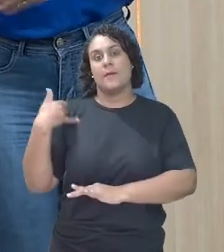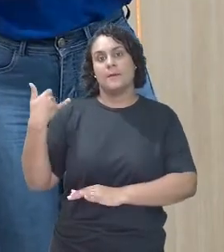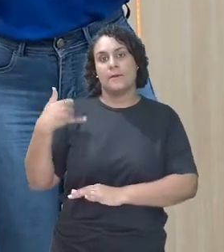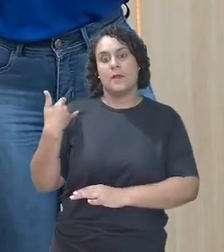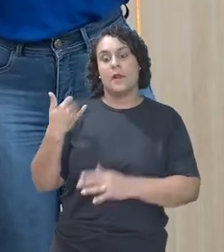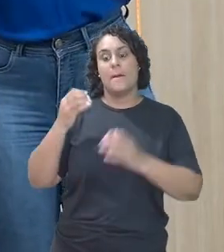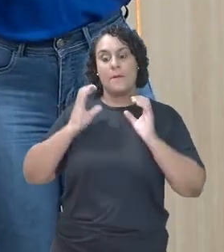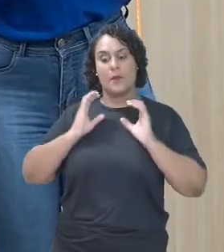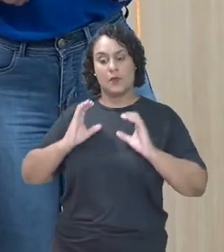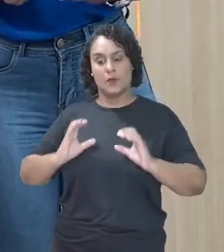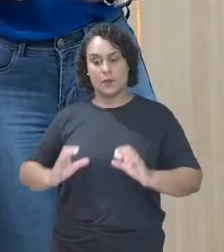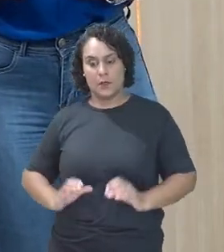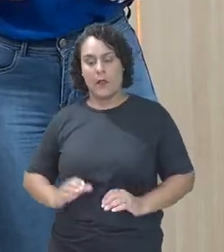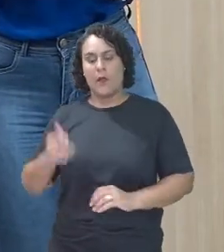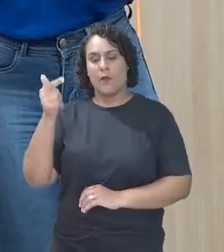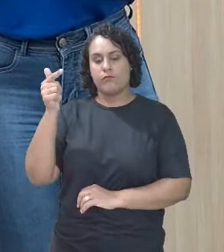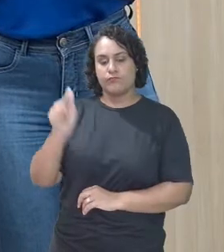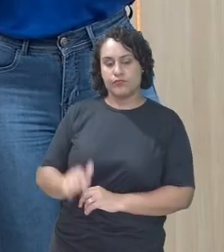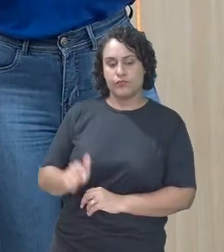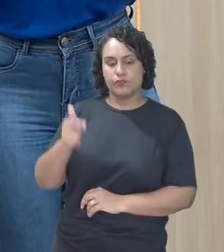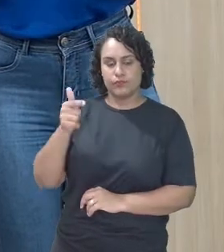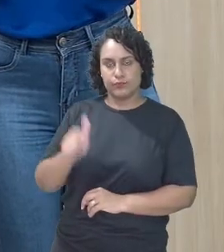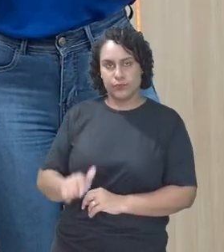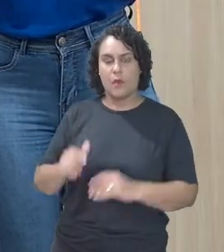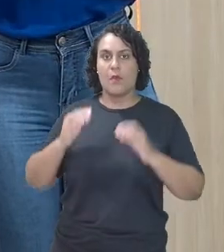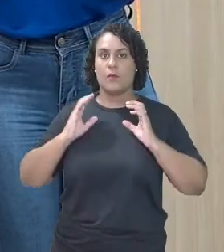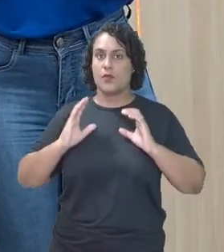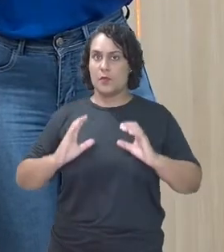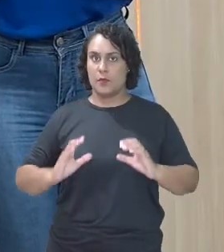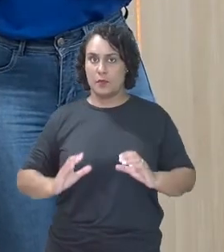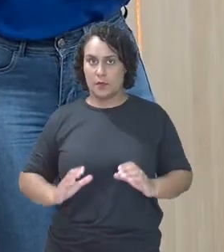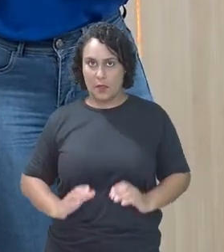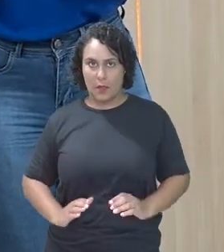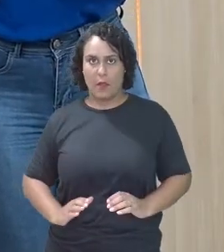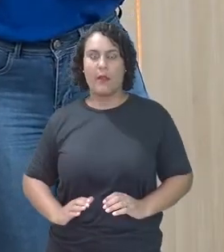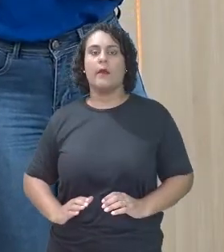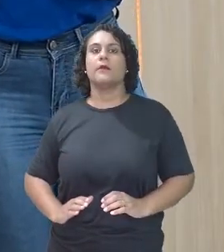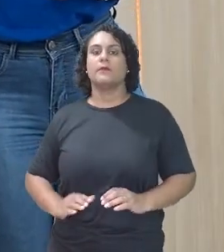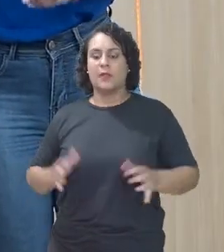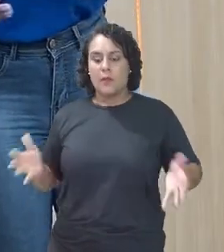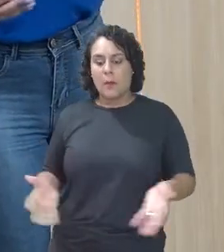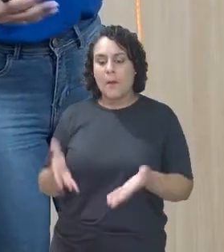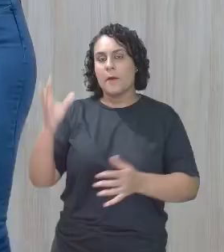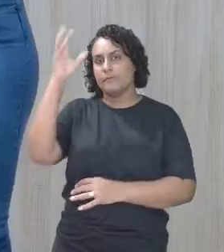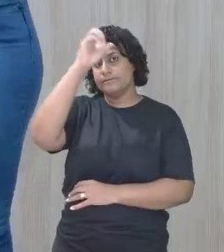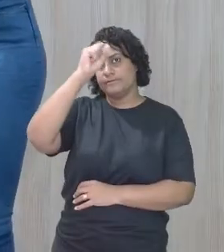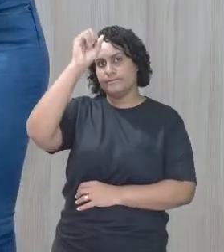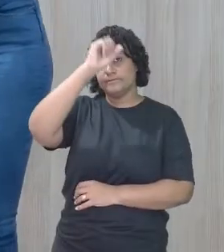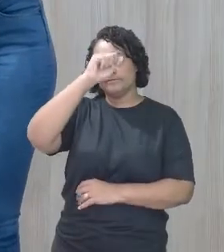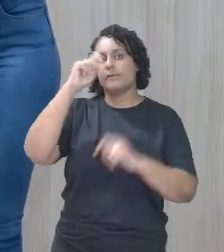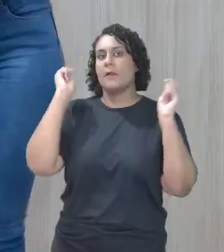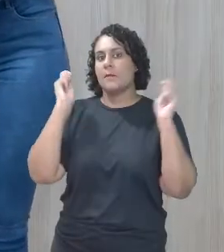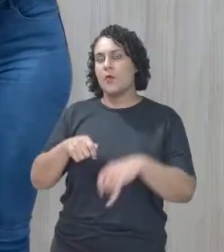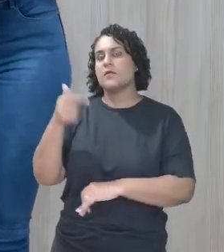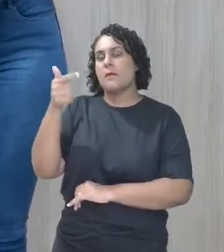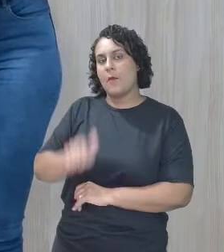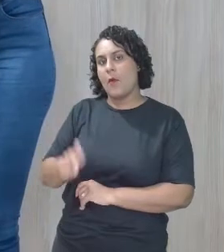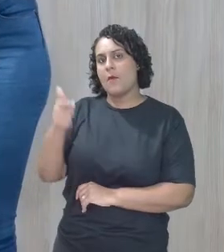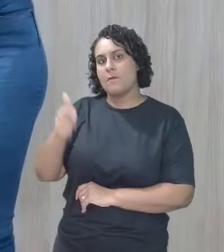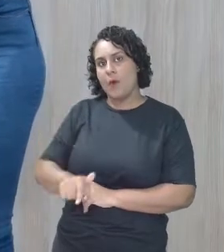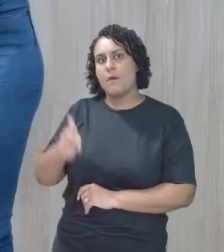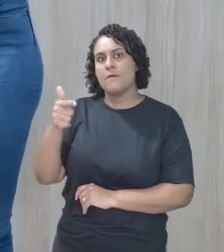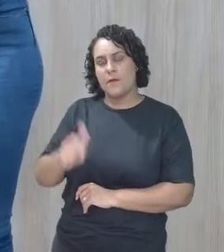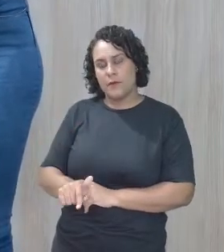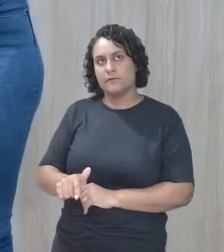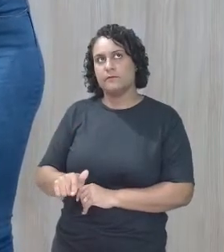os comportamentos repetidos, os comportamentos que propiciam a aprendizagem, eles possam se repetir. Então,